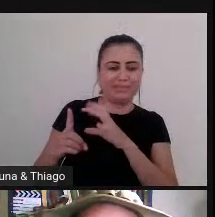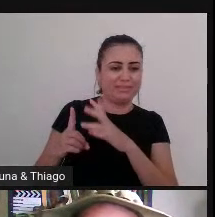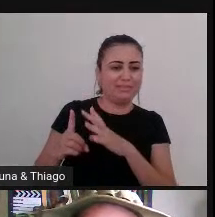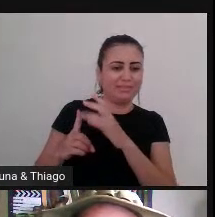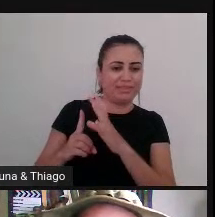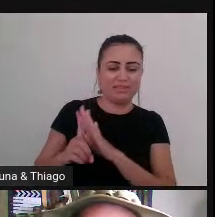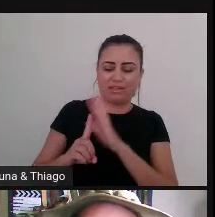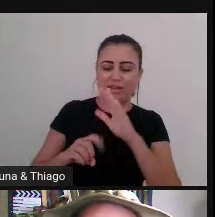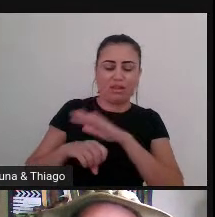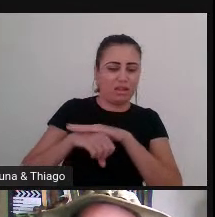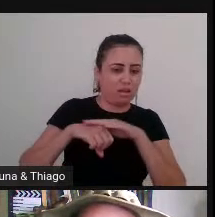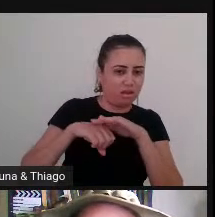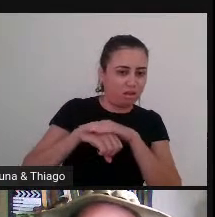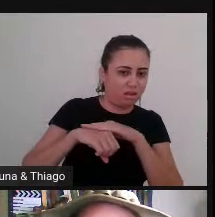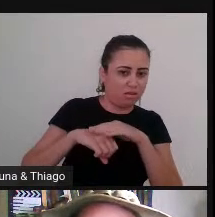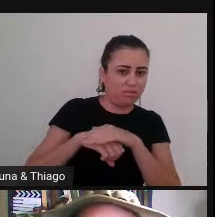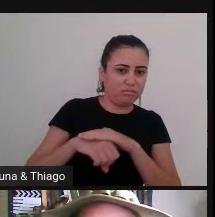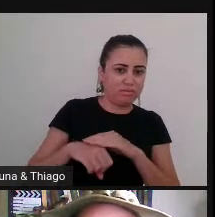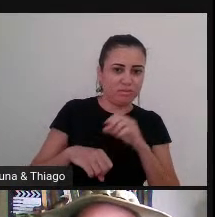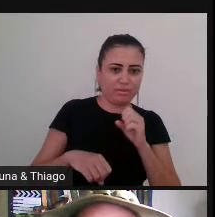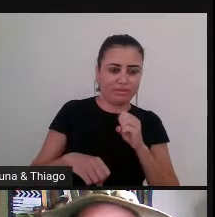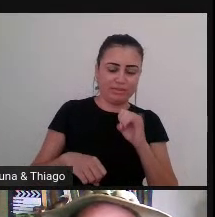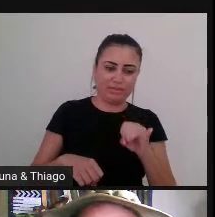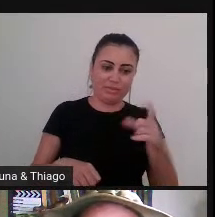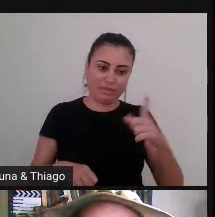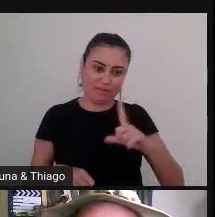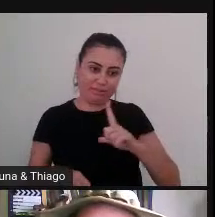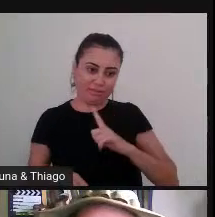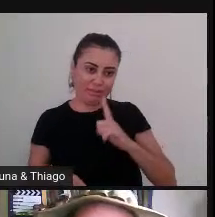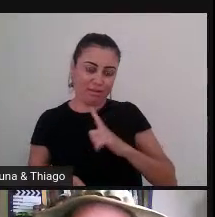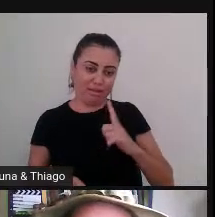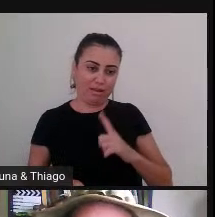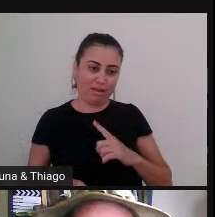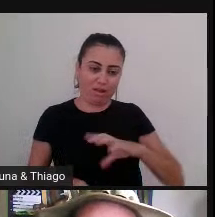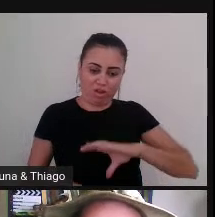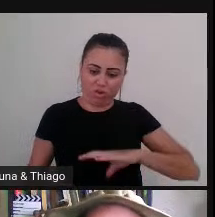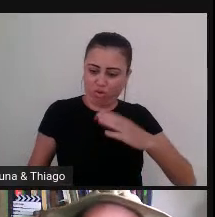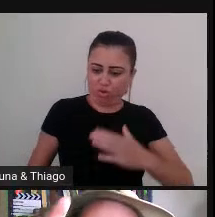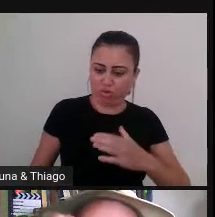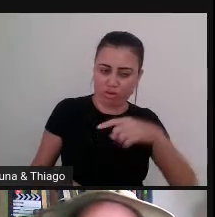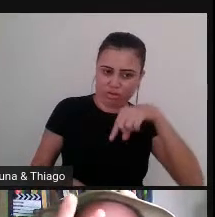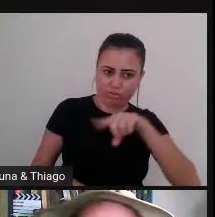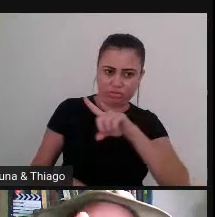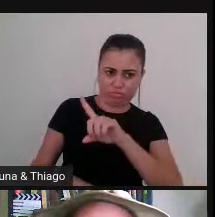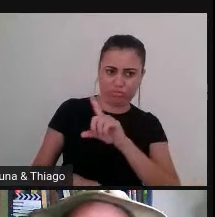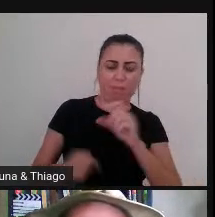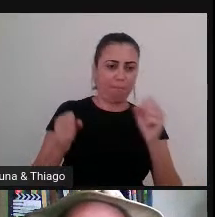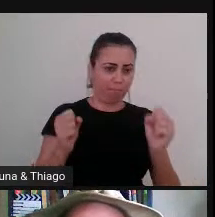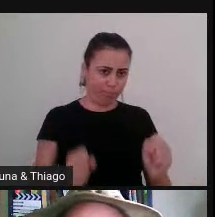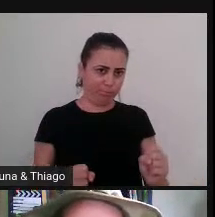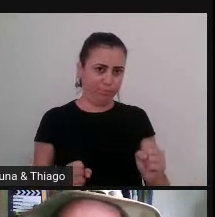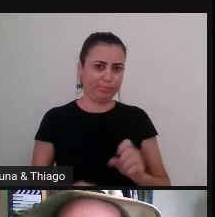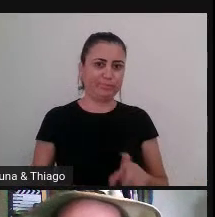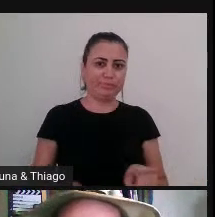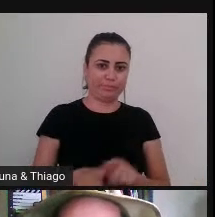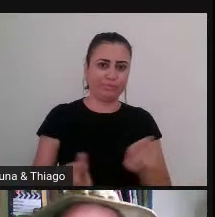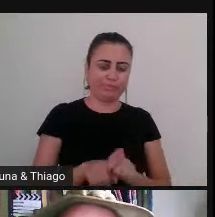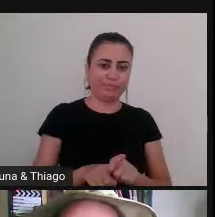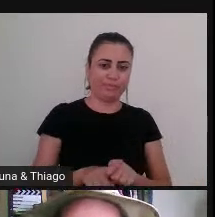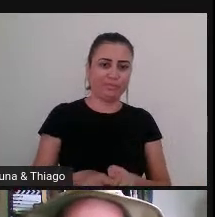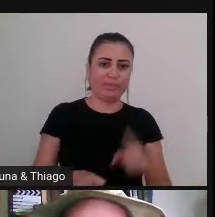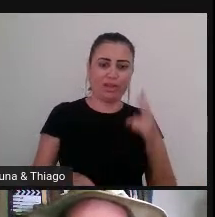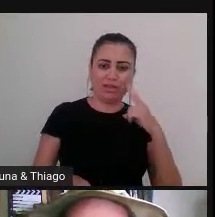como eu mencionei, lá do abdômen, né? Aqui dá para a gente ver as quelíceras, né? Ou as furcículas, enfim, a quelícera ali por onde ela vai injetar o